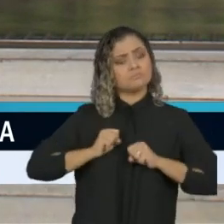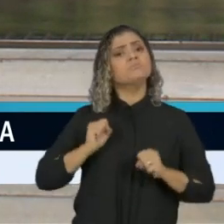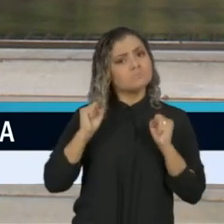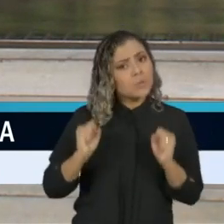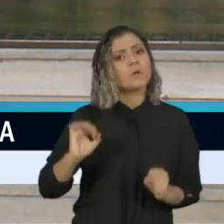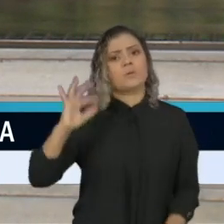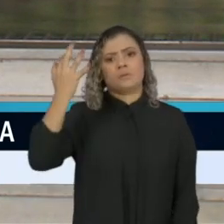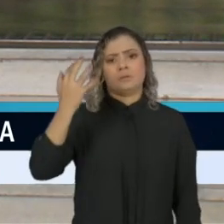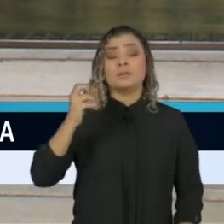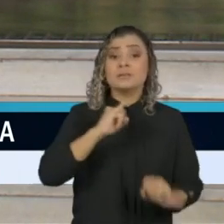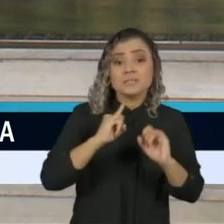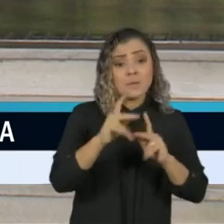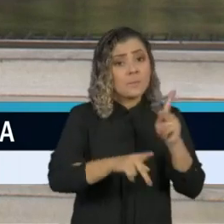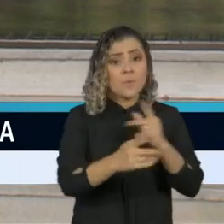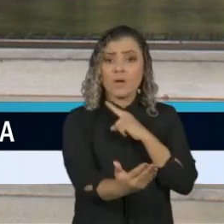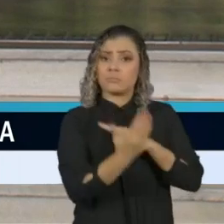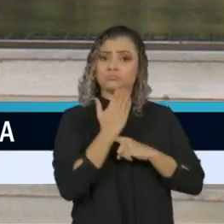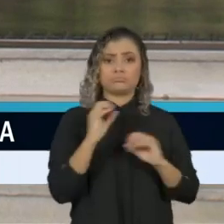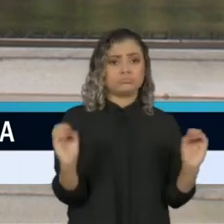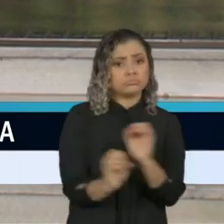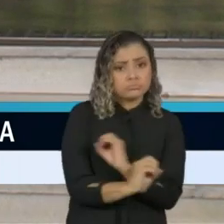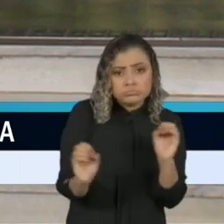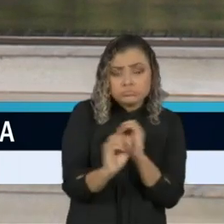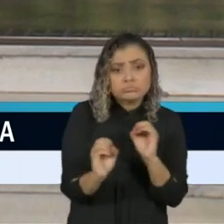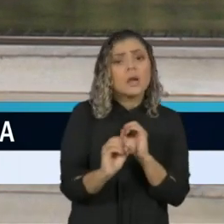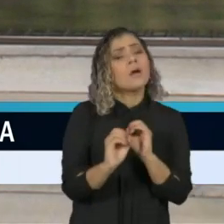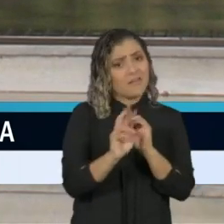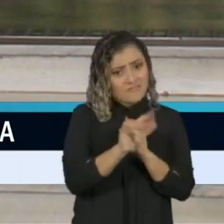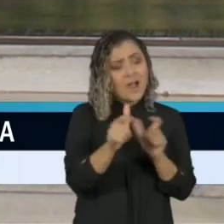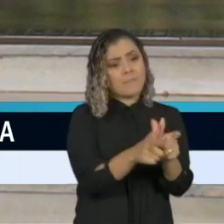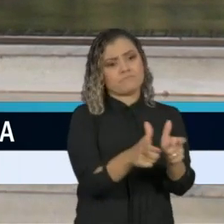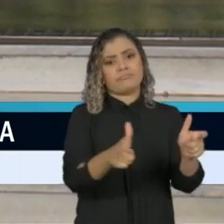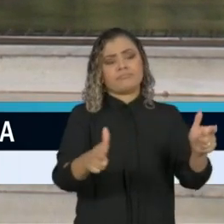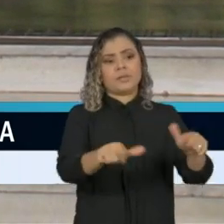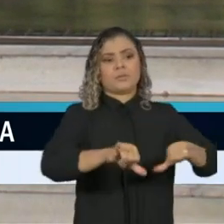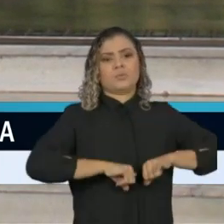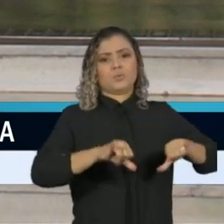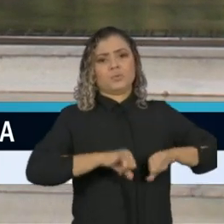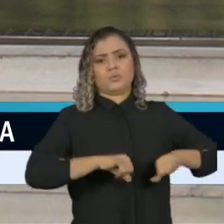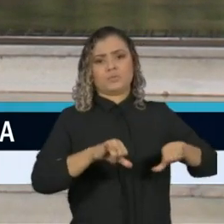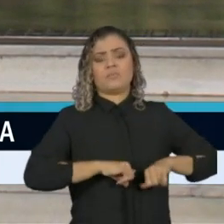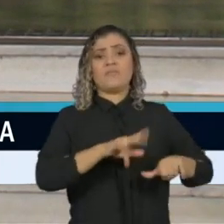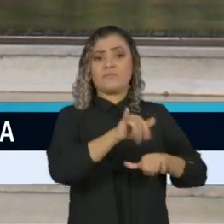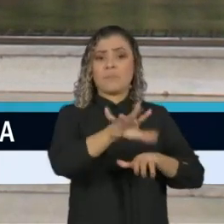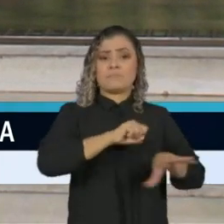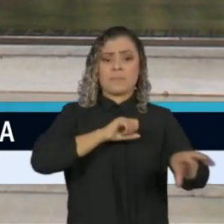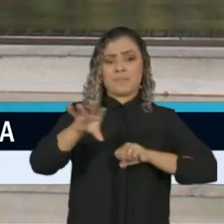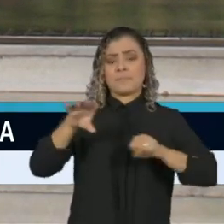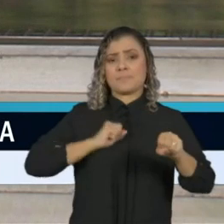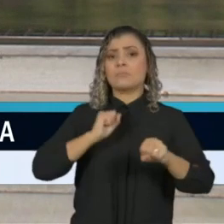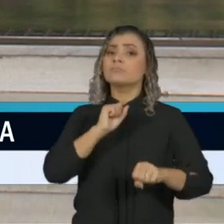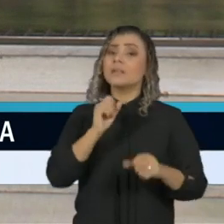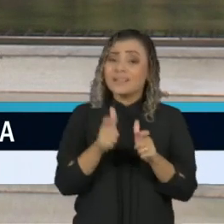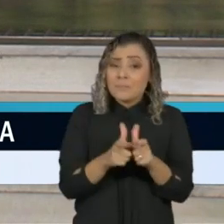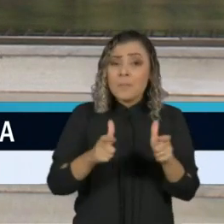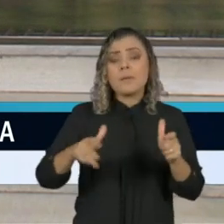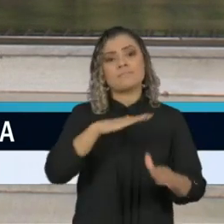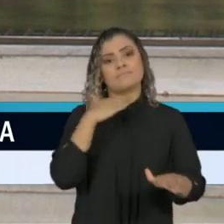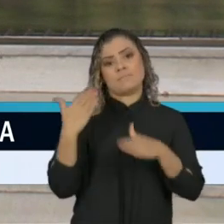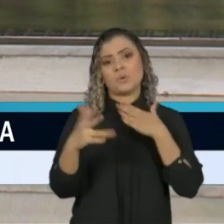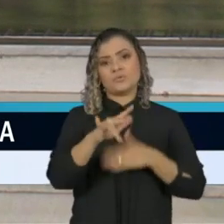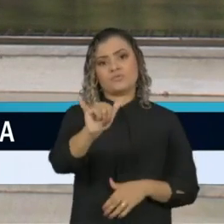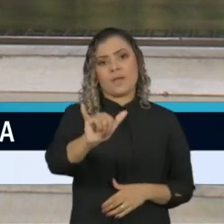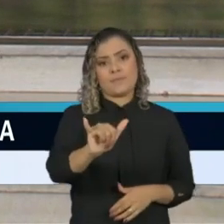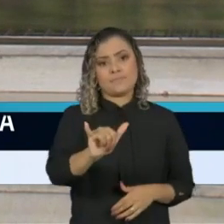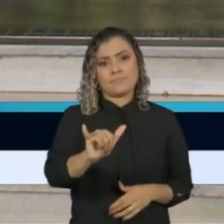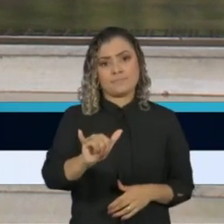da maioria da população, muitos vão sofrer, muitos serão contagiados e muitos